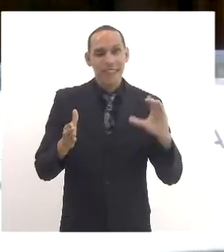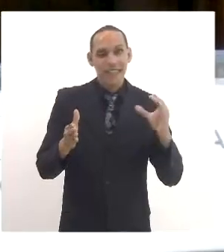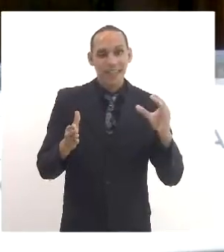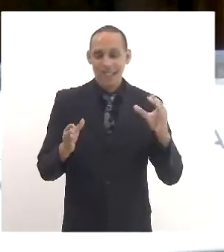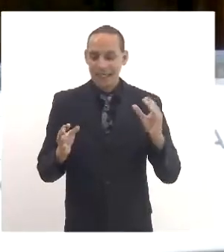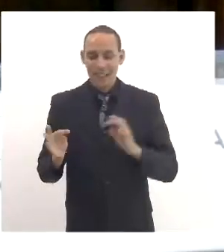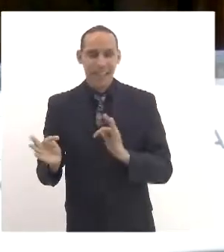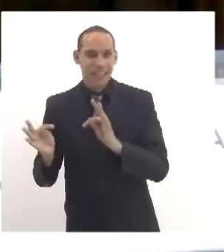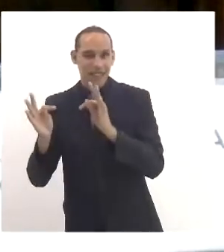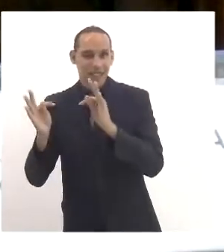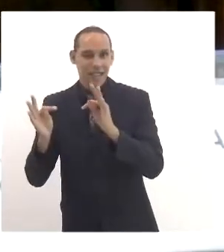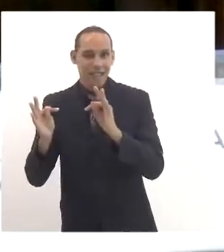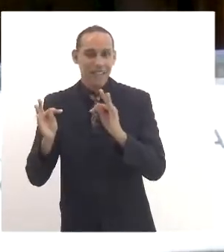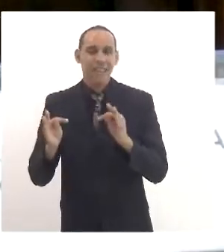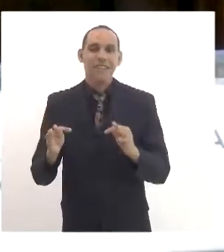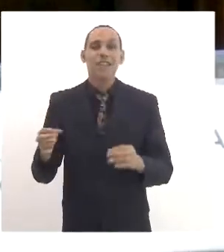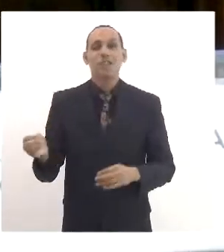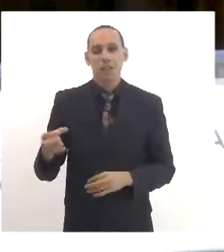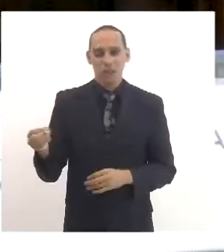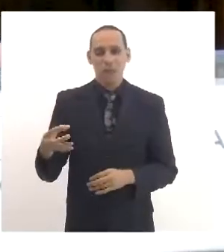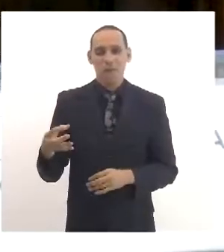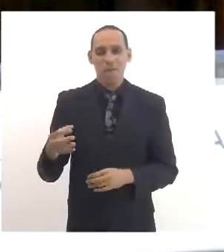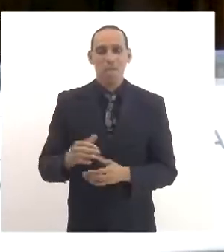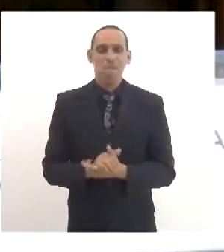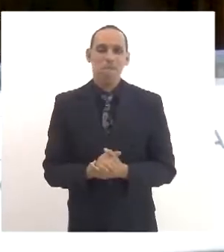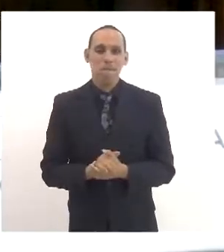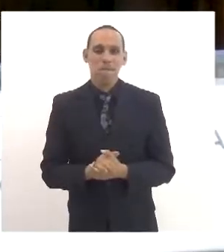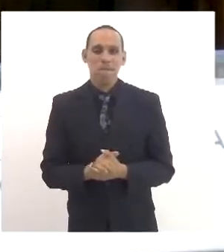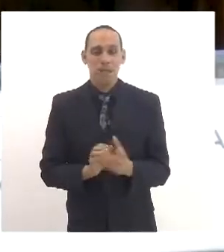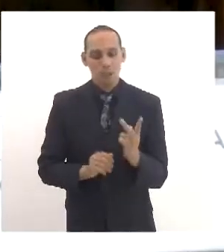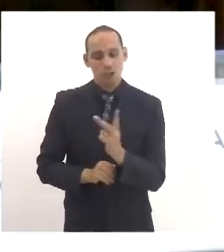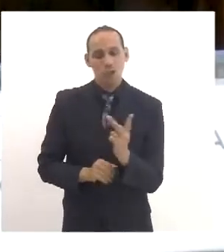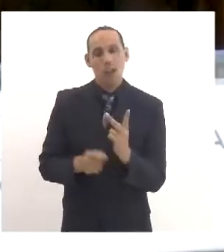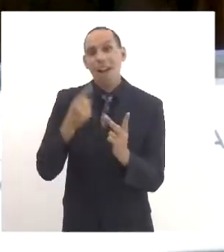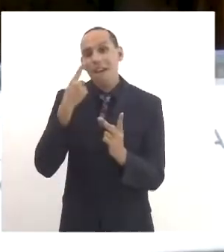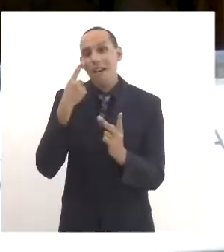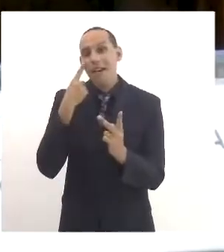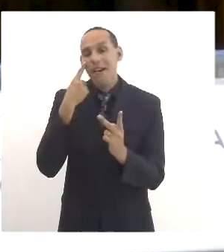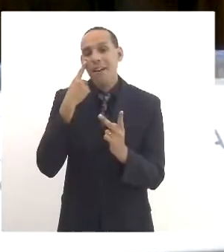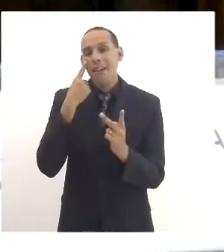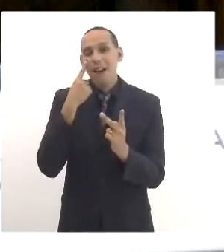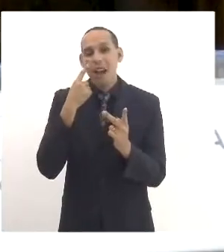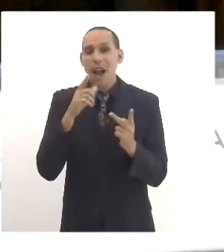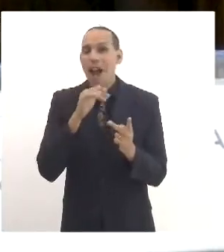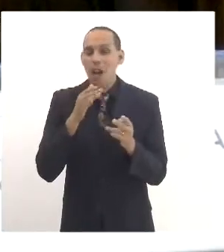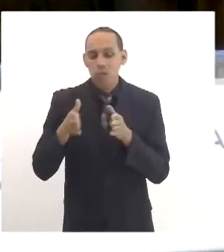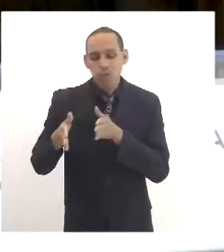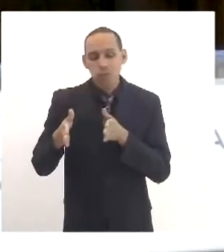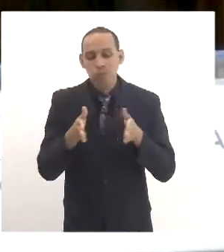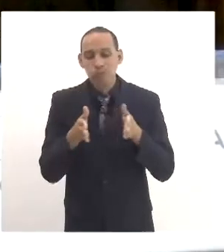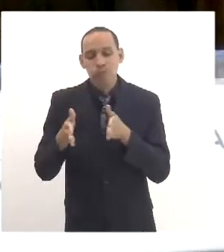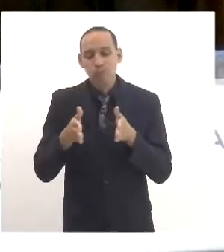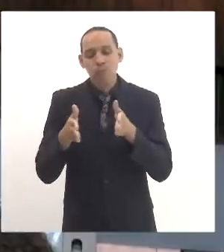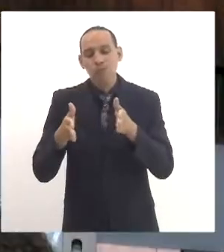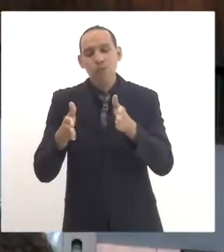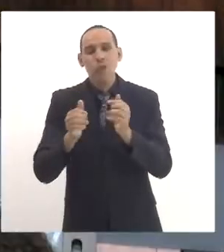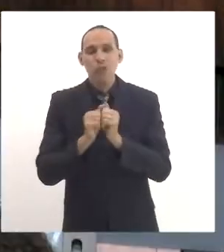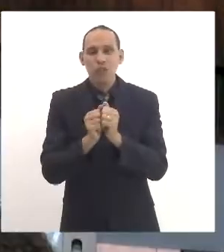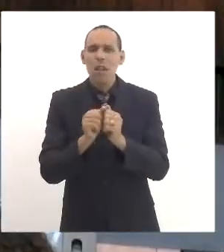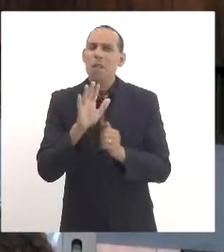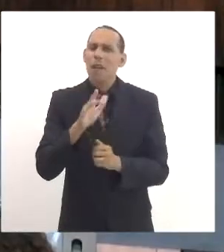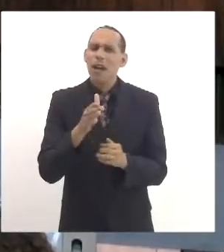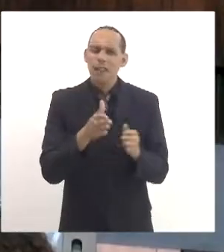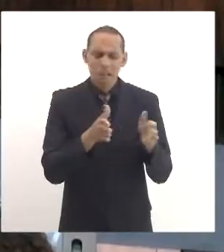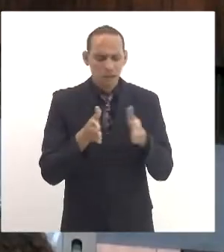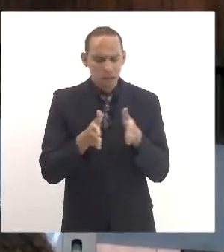e a tecnologia da inovação e que devem ser vistas confluindo no mesmo rio. Eu queria falar de uma terceira